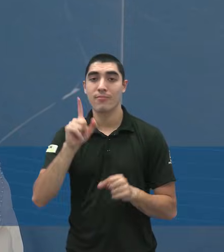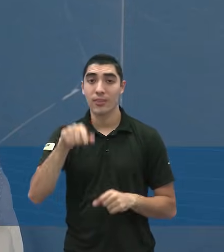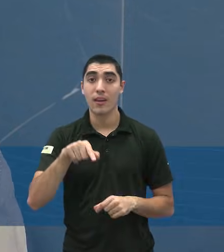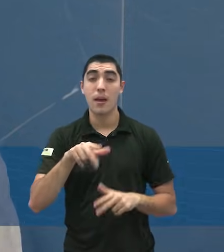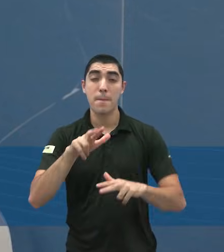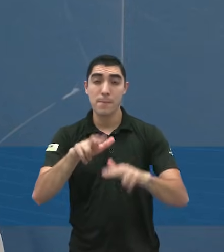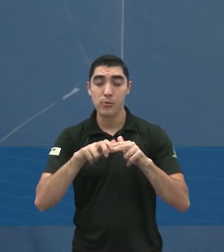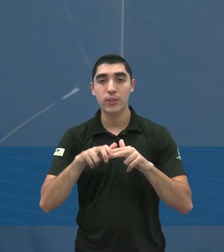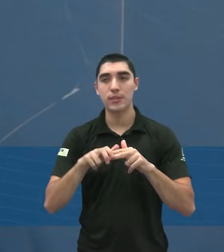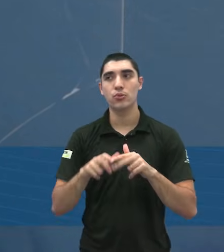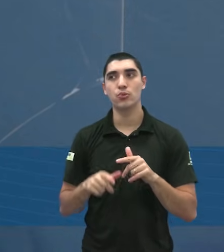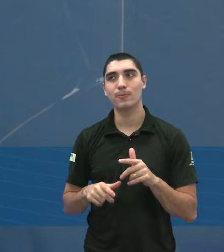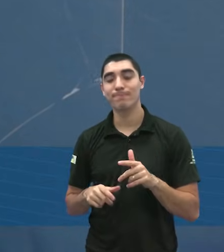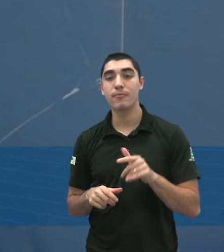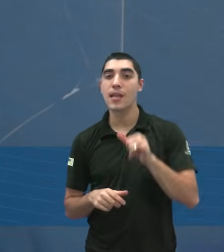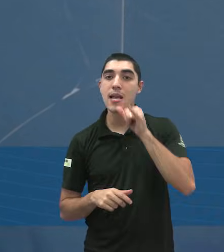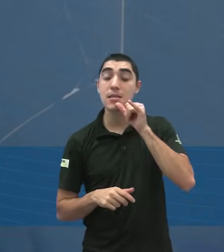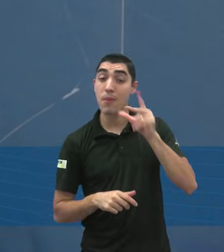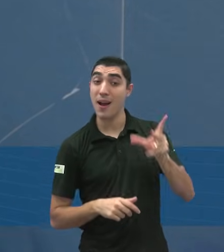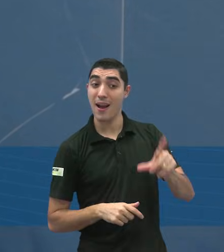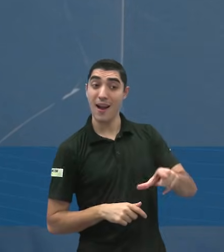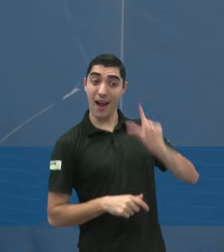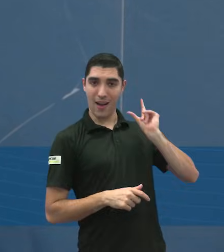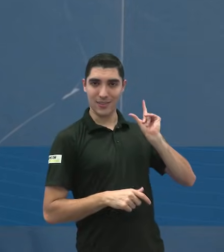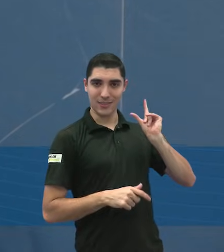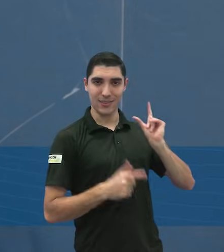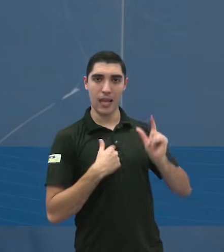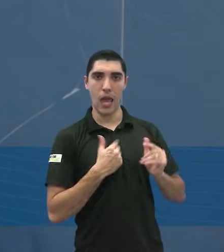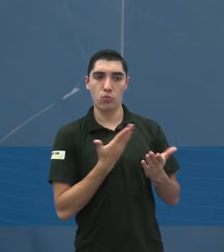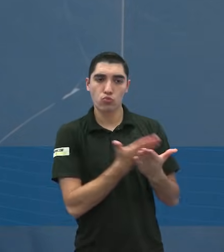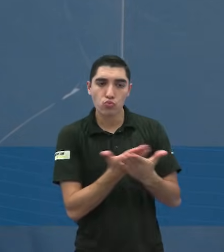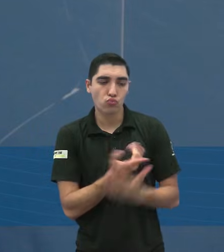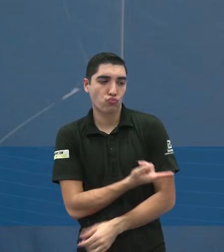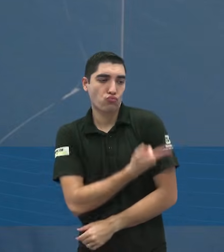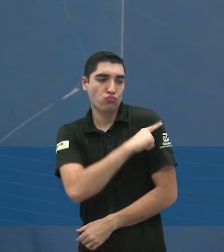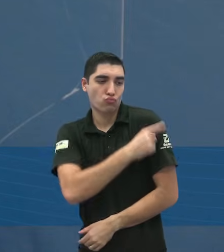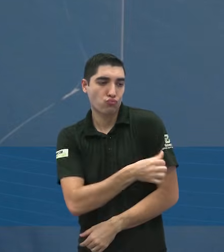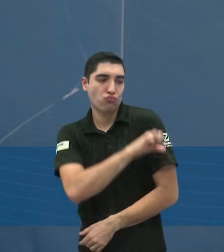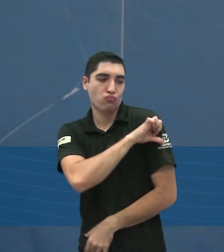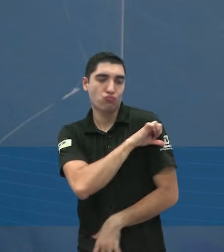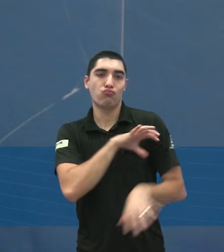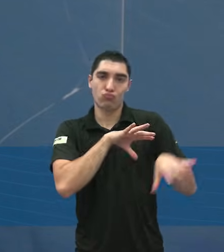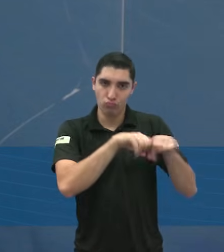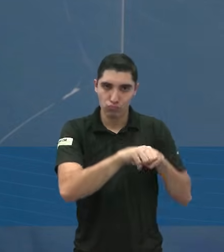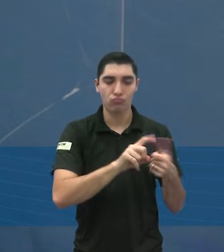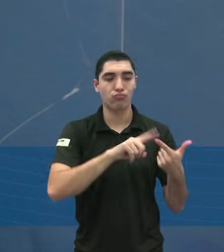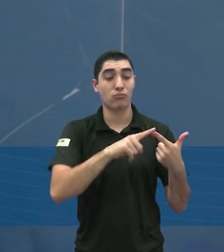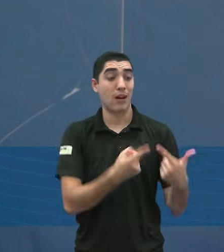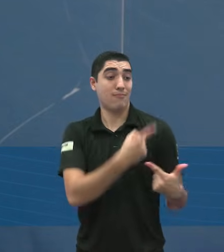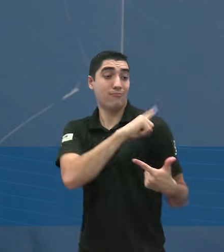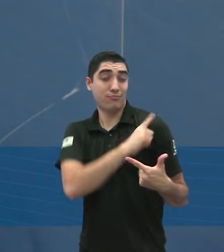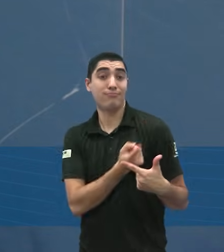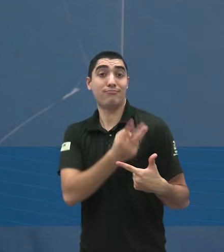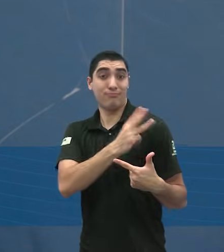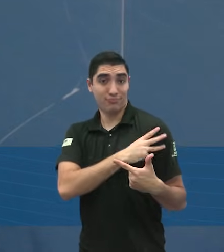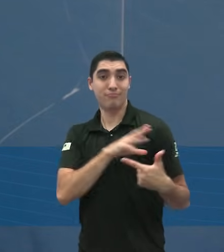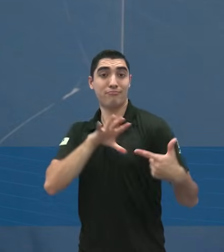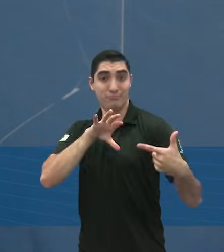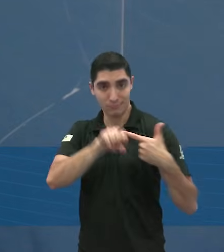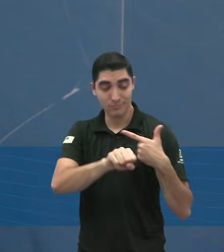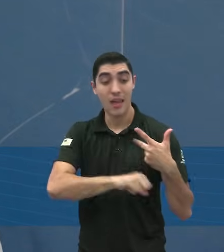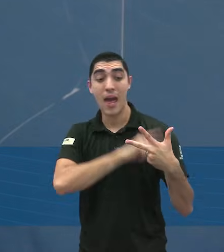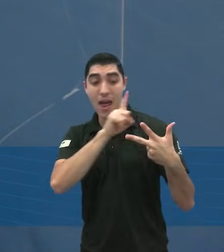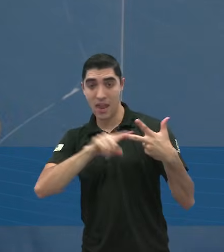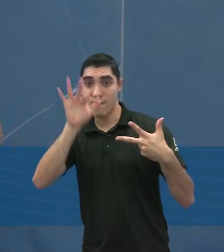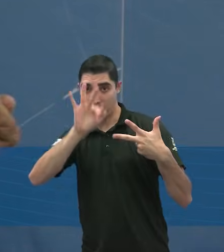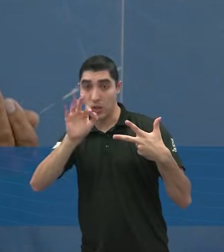questão do ensino anterior, que antecedeu a entrada na universidade. para poder acompanhar, às